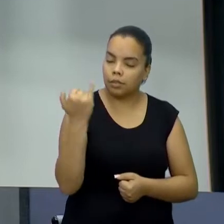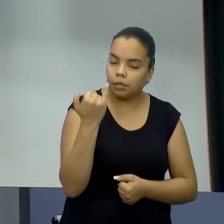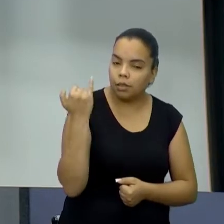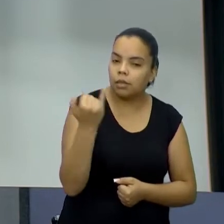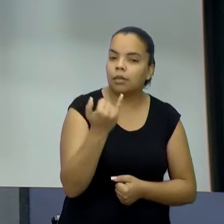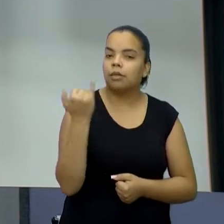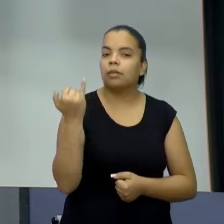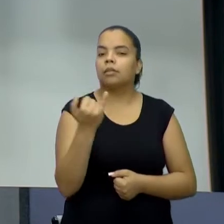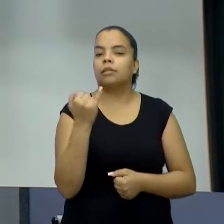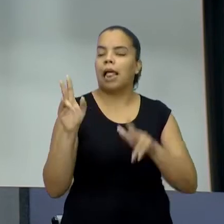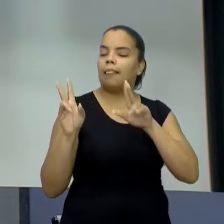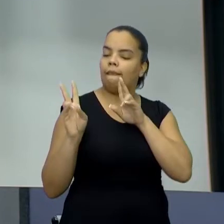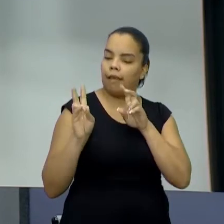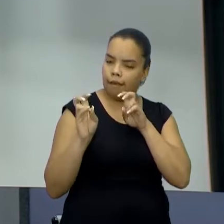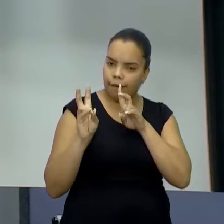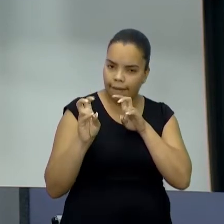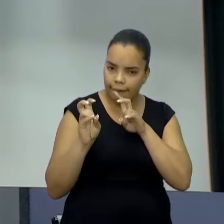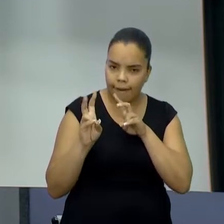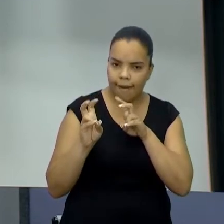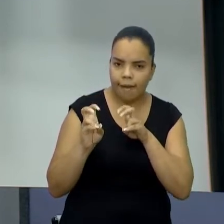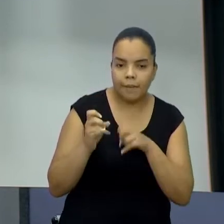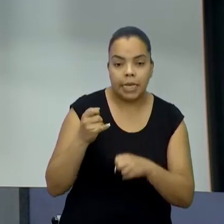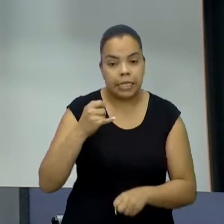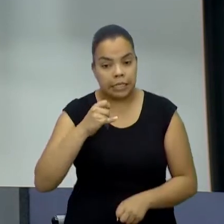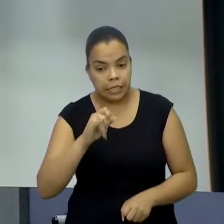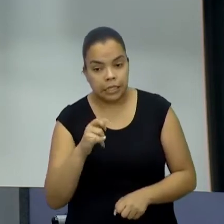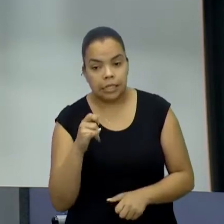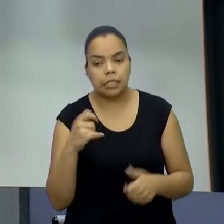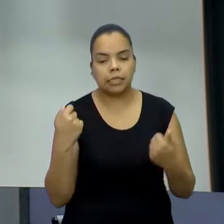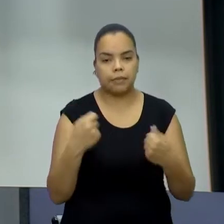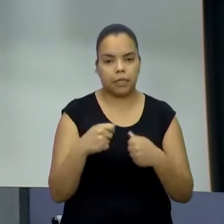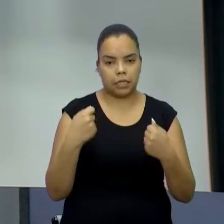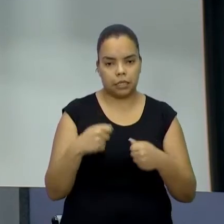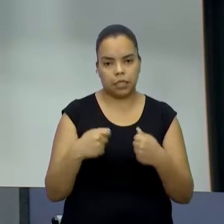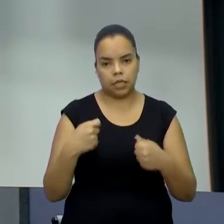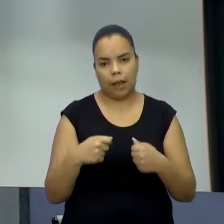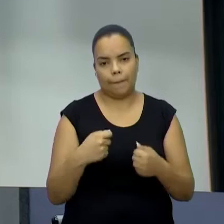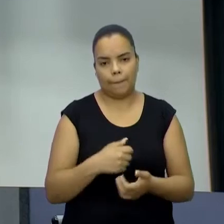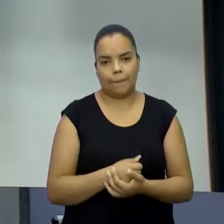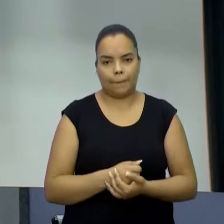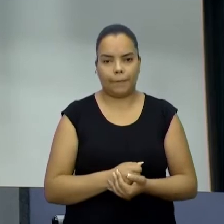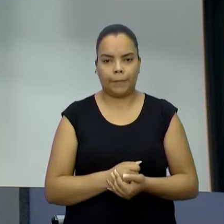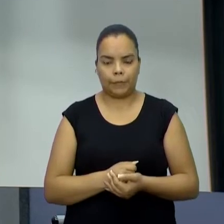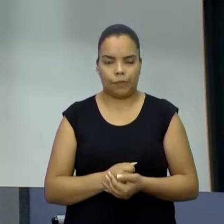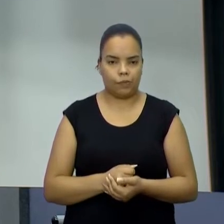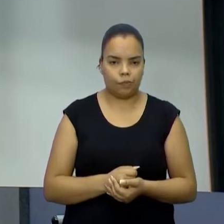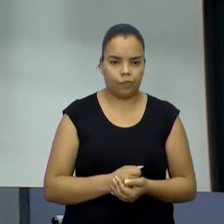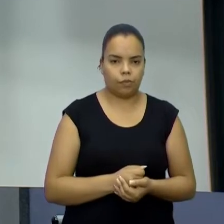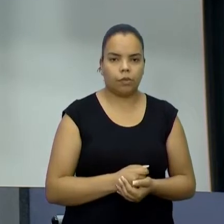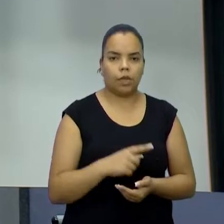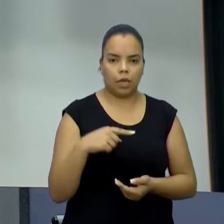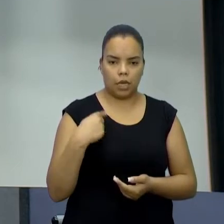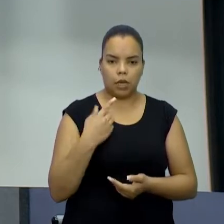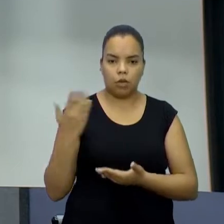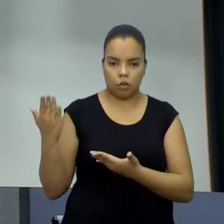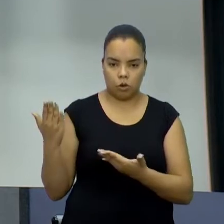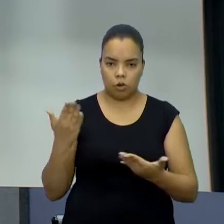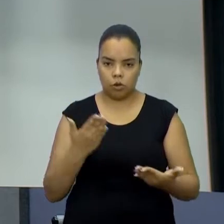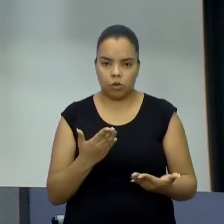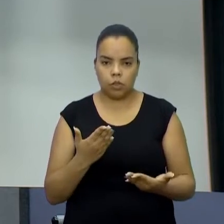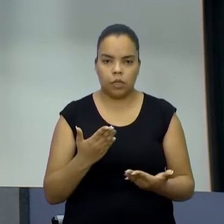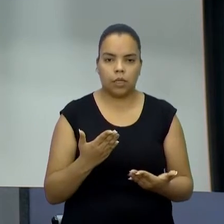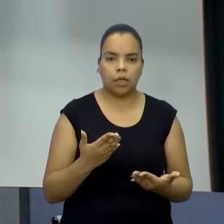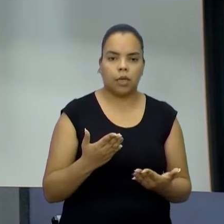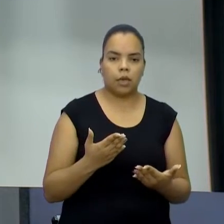revisitamos conceitos, caso necessário, e eu trouxe aqui uma abordagem onde vamos falar do que fizemos